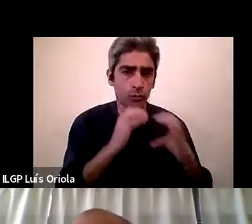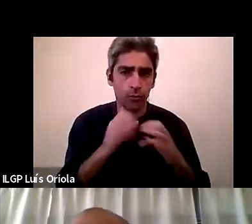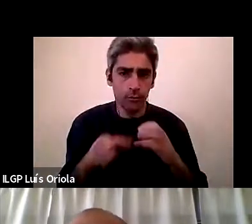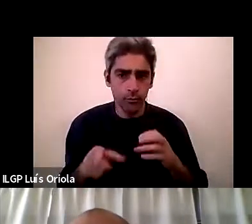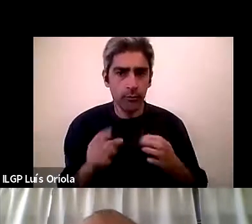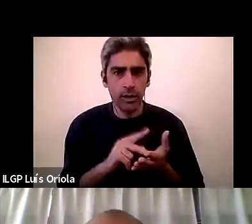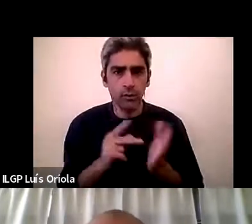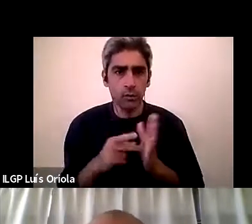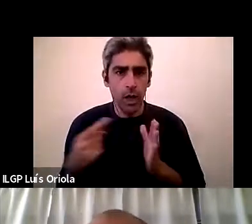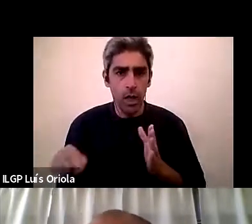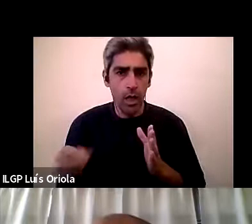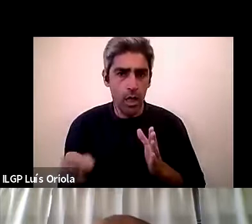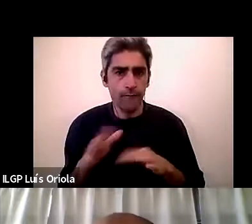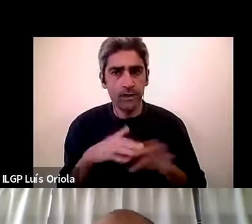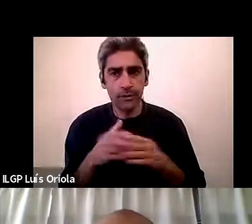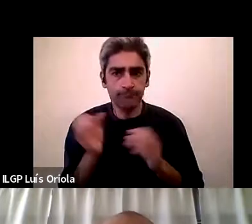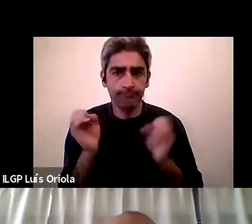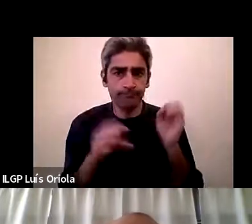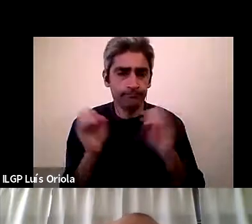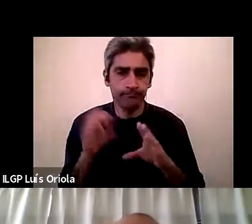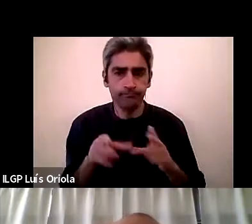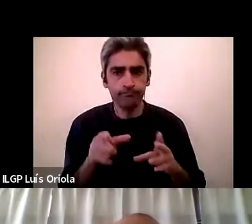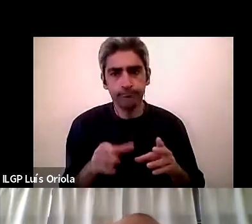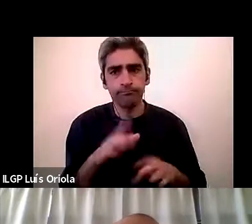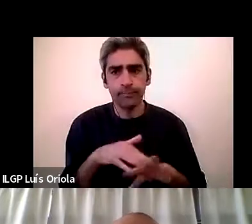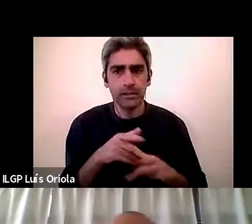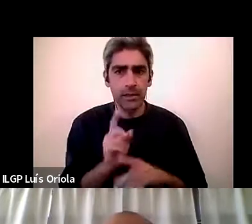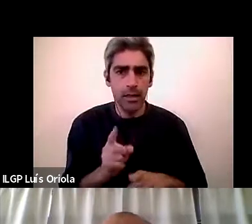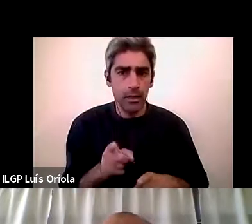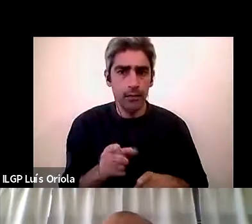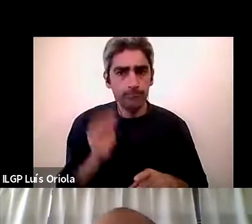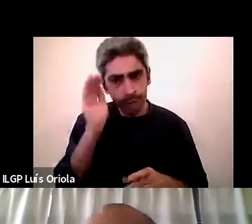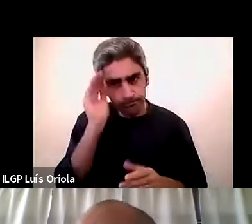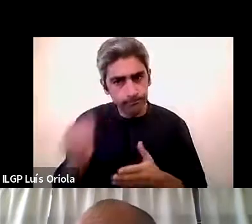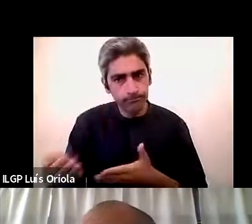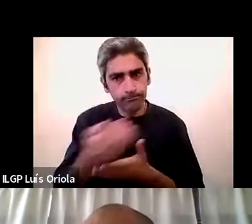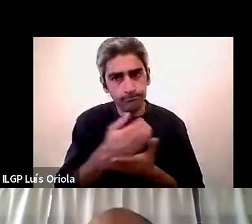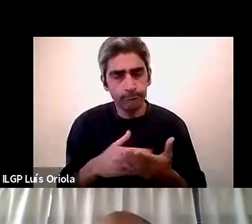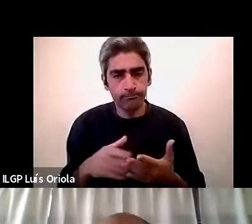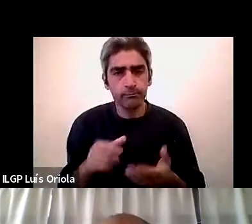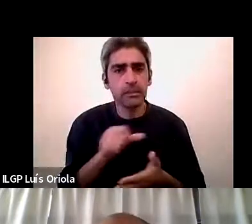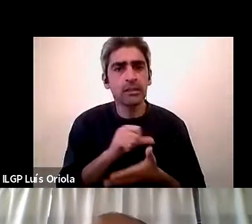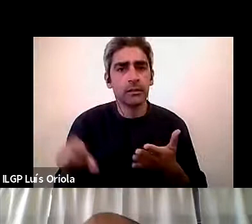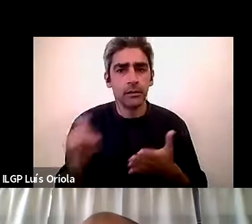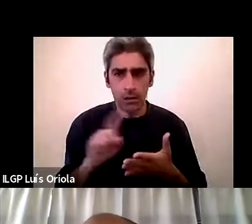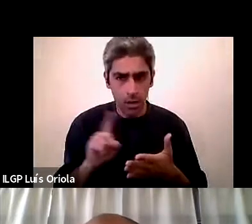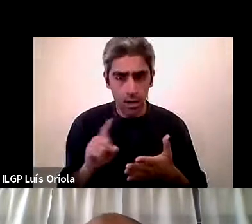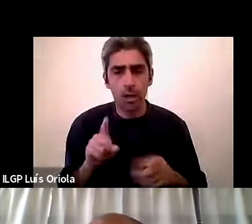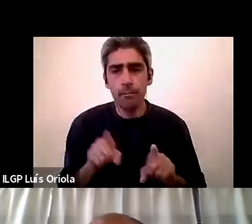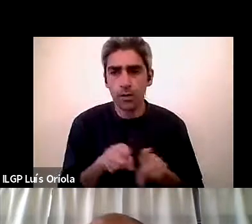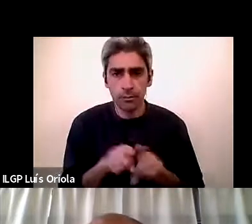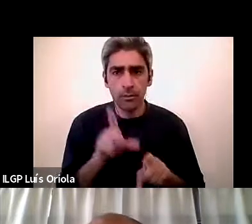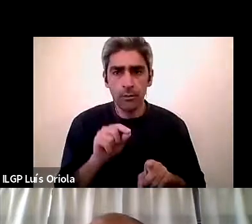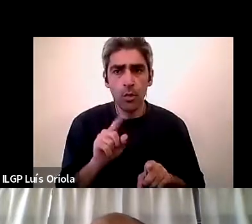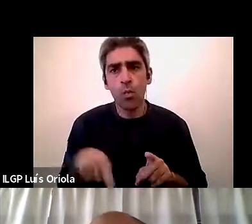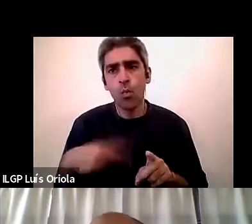pela tecnologia, de fazer mesmo assim esta auscultação. Não a deixámos de fazer. E o mesmo aconteceu no âmbito de um